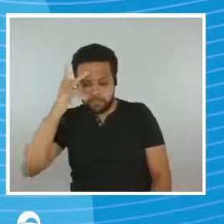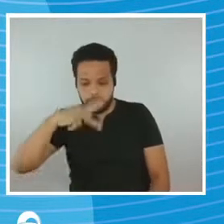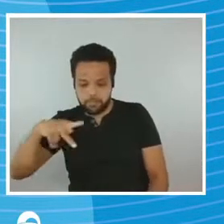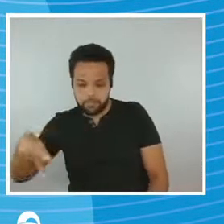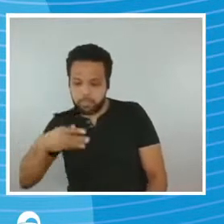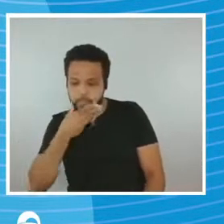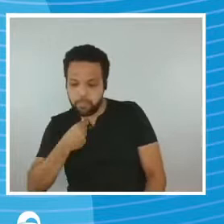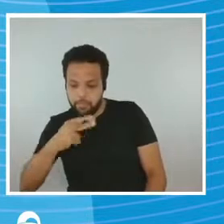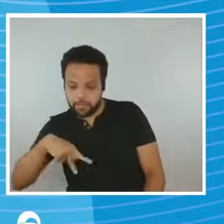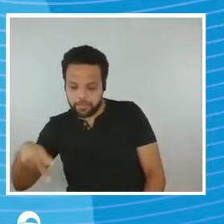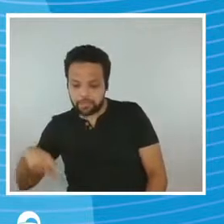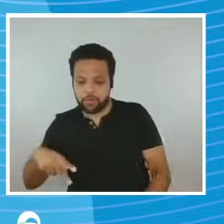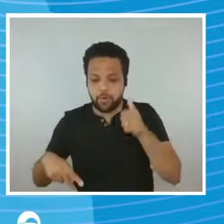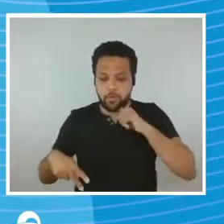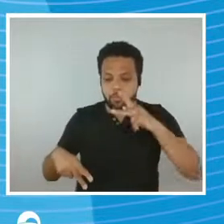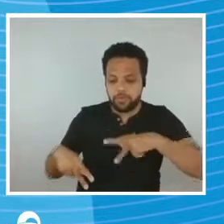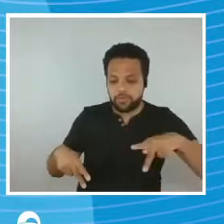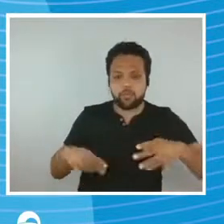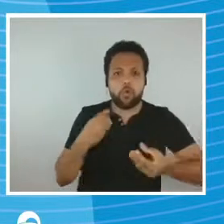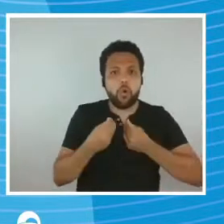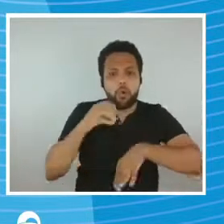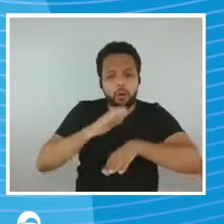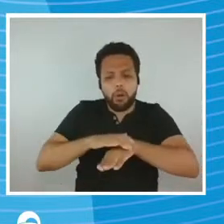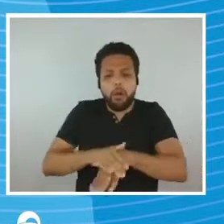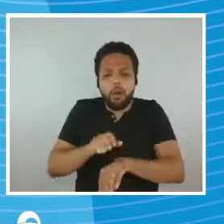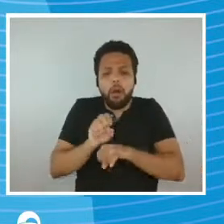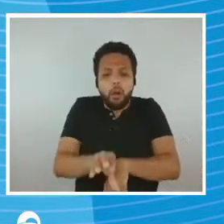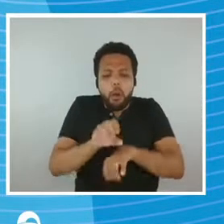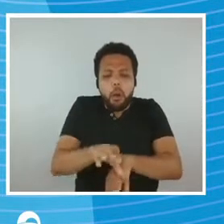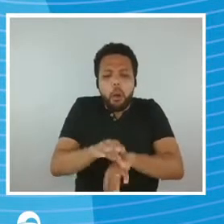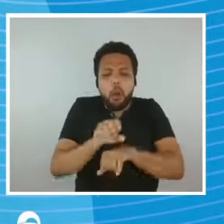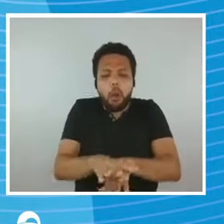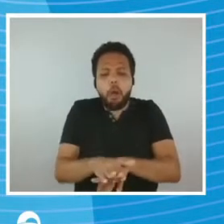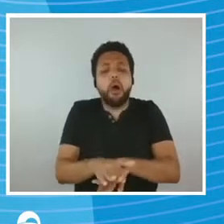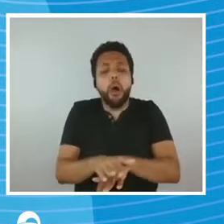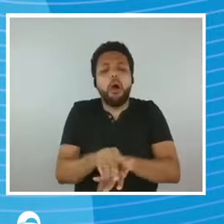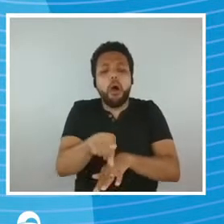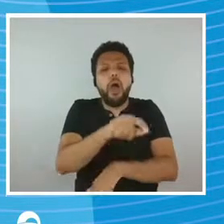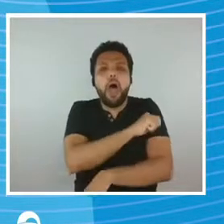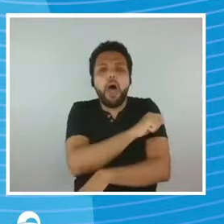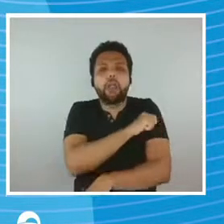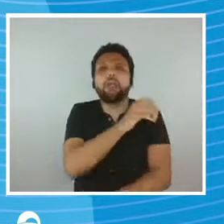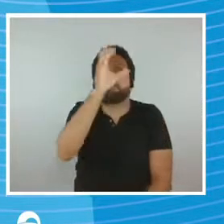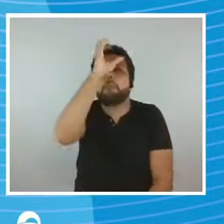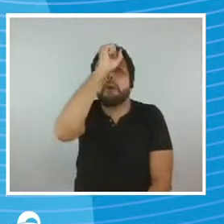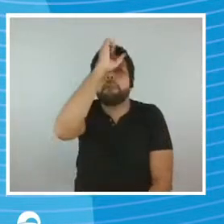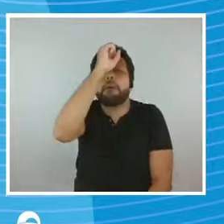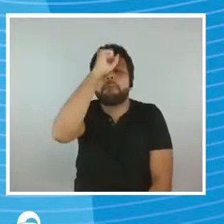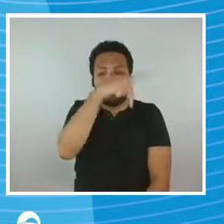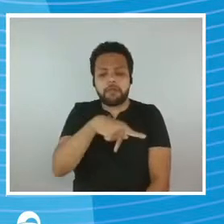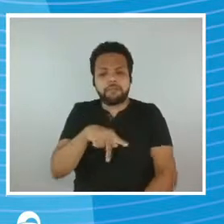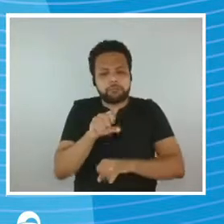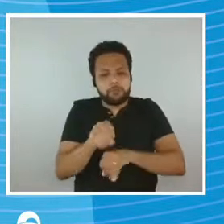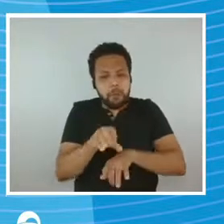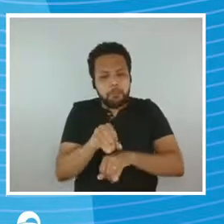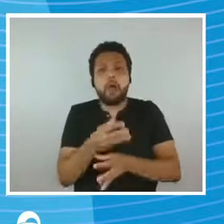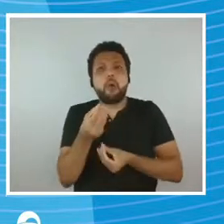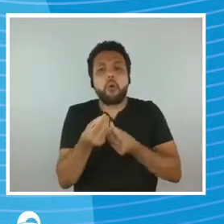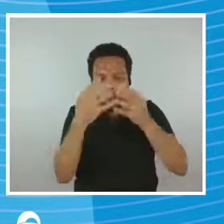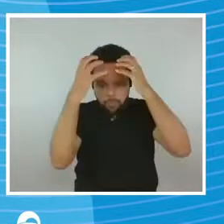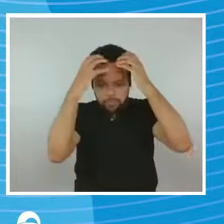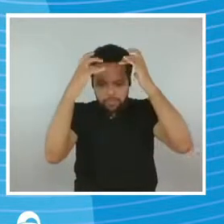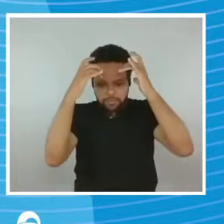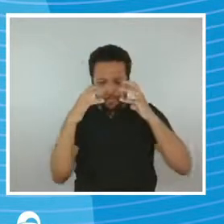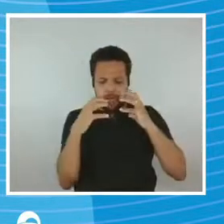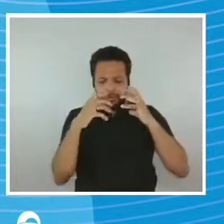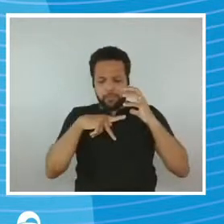isso no aluno ou na aluna? De que maneira os dois cérebros conversam? Então, isso pode ser analisado